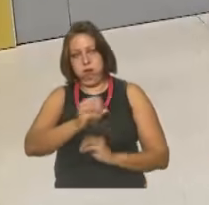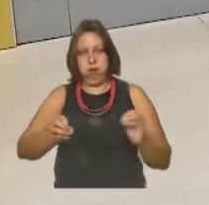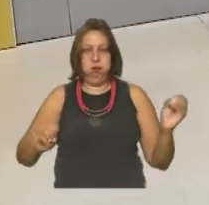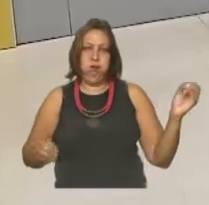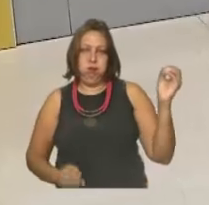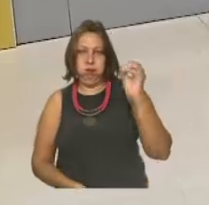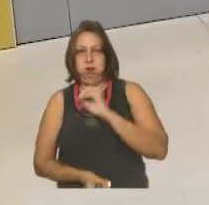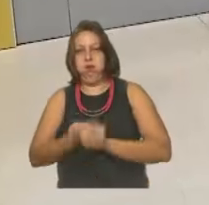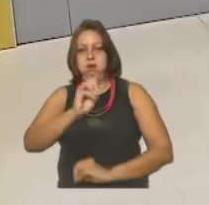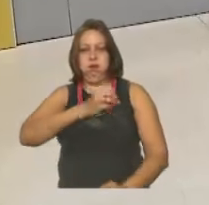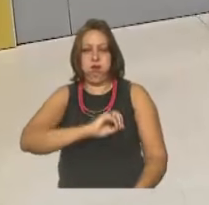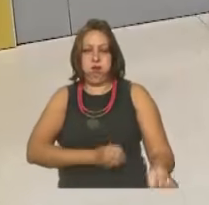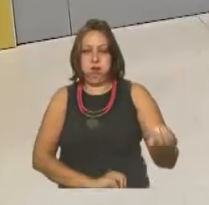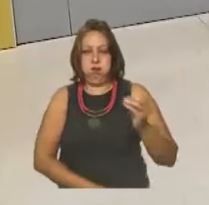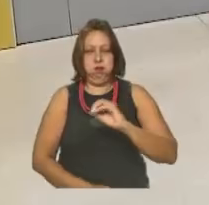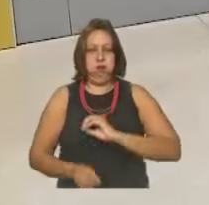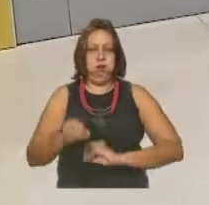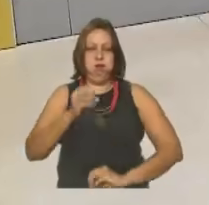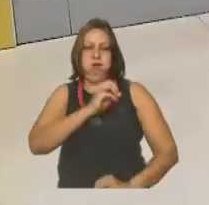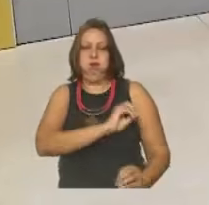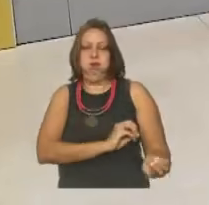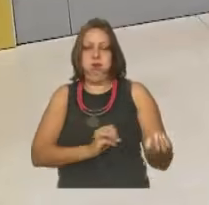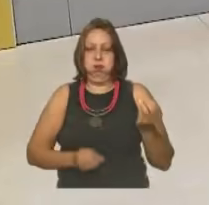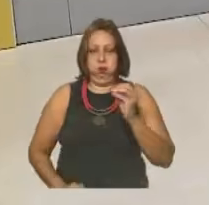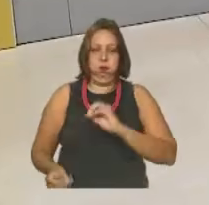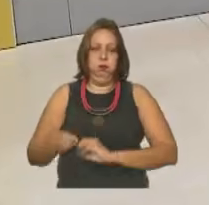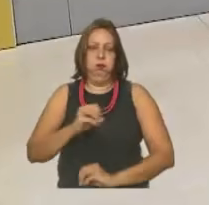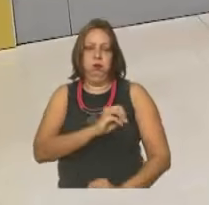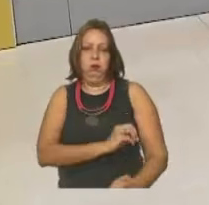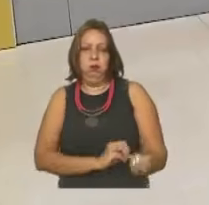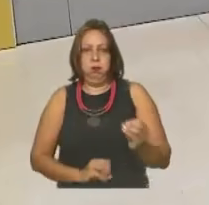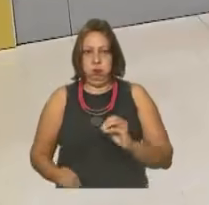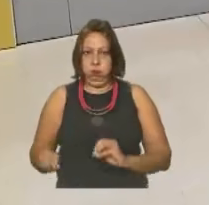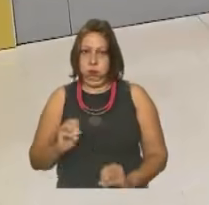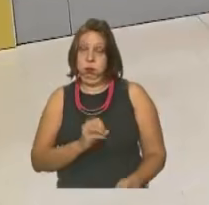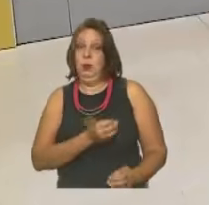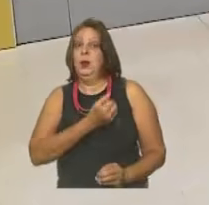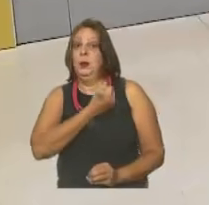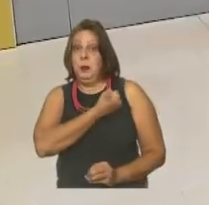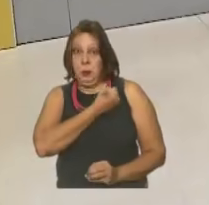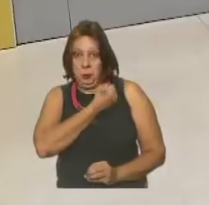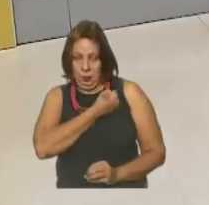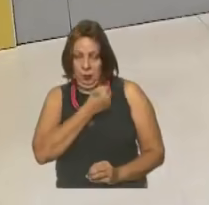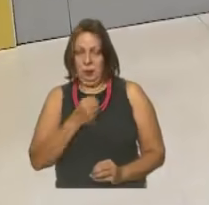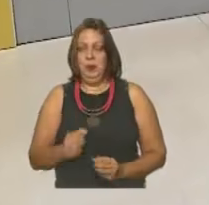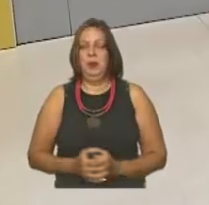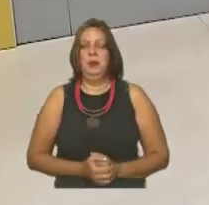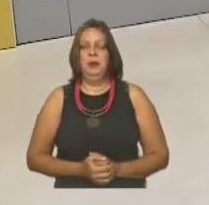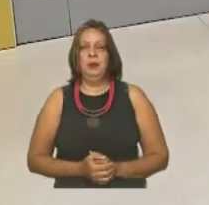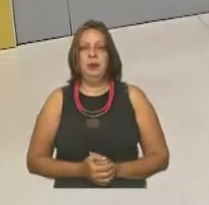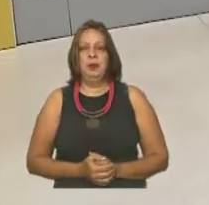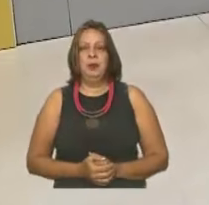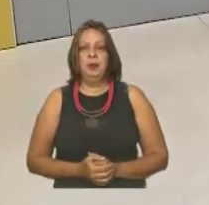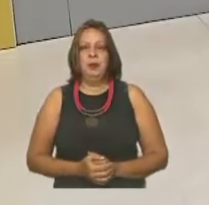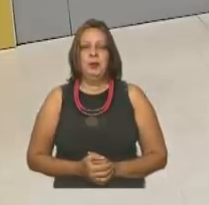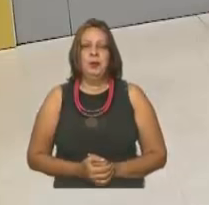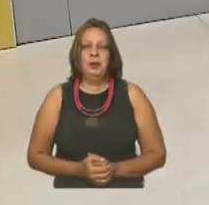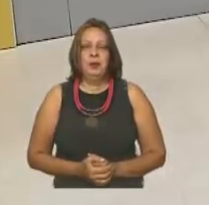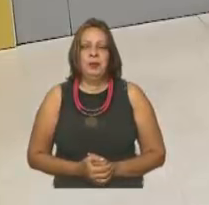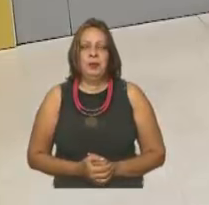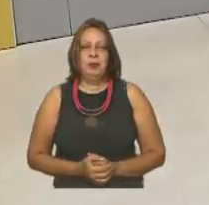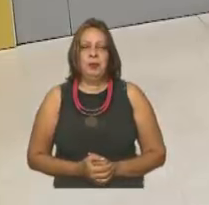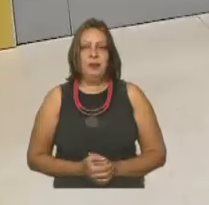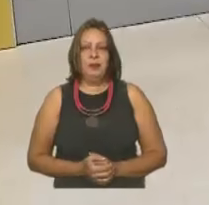em casa. Começa pipocando tudo por aqui, pipocando. Pipocando,